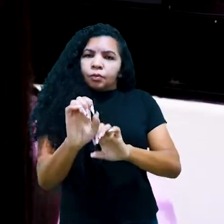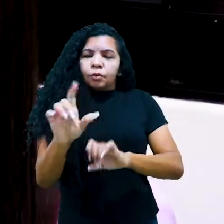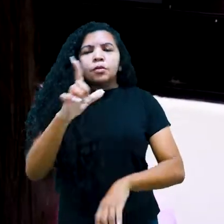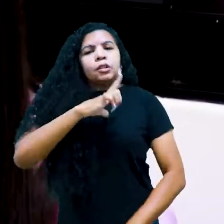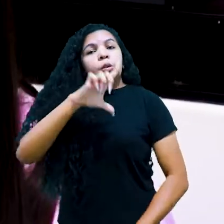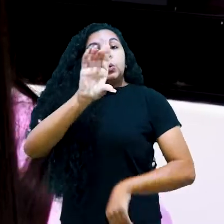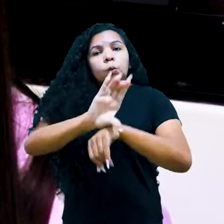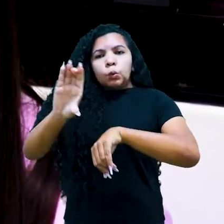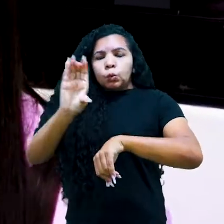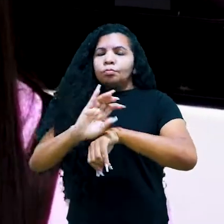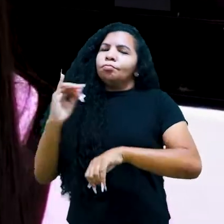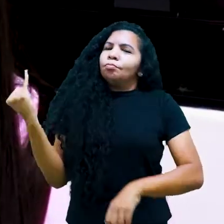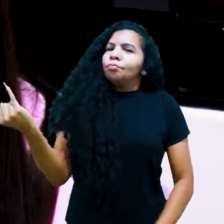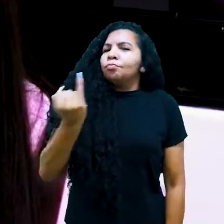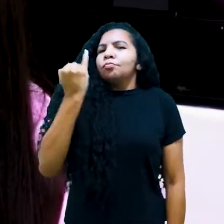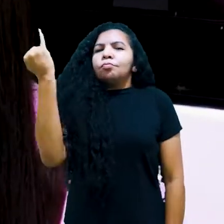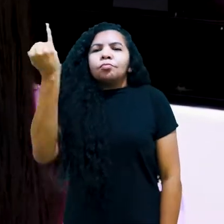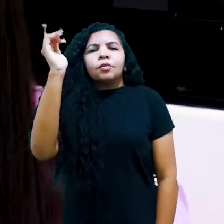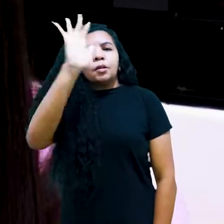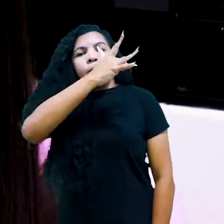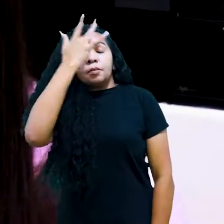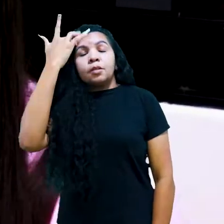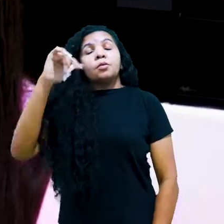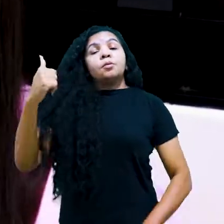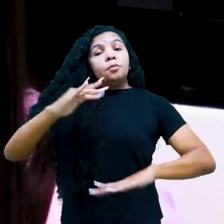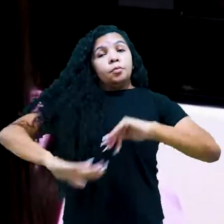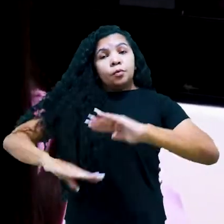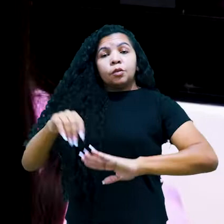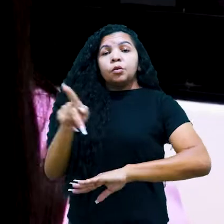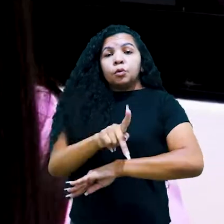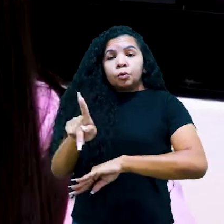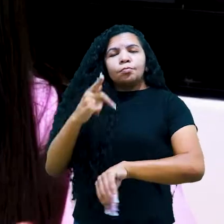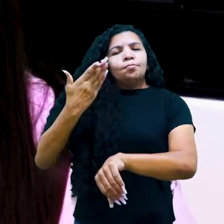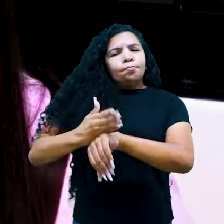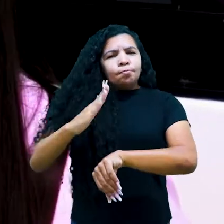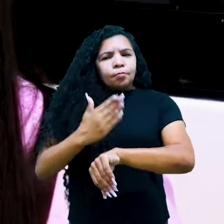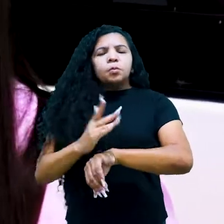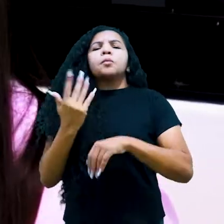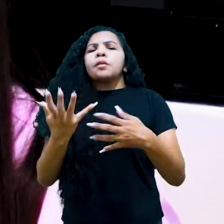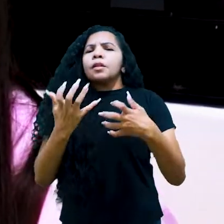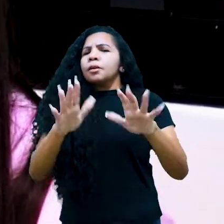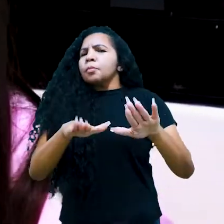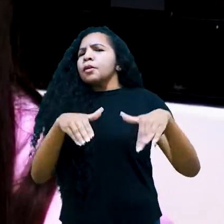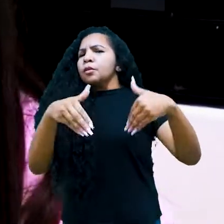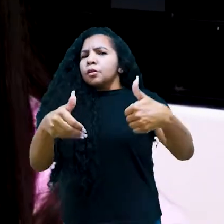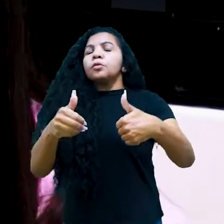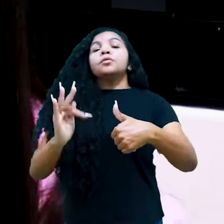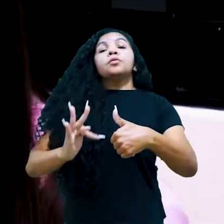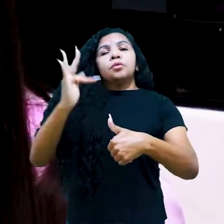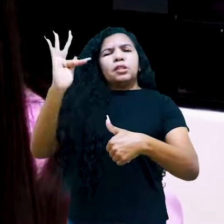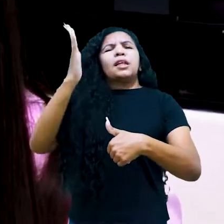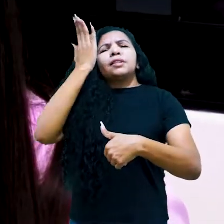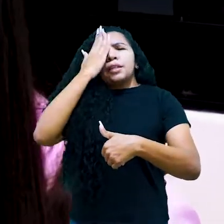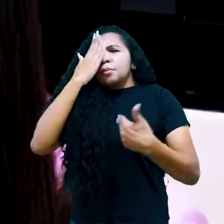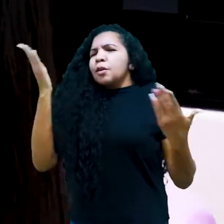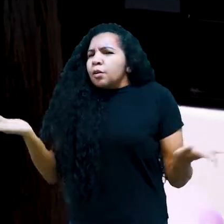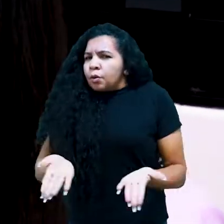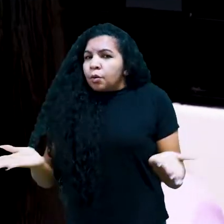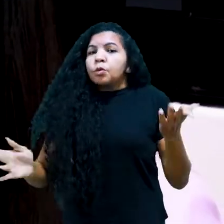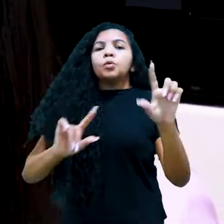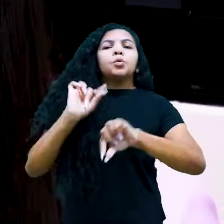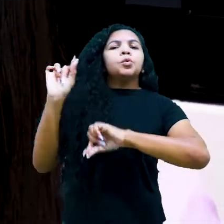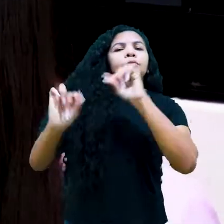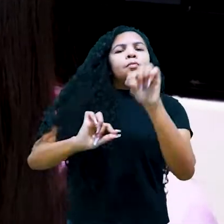psicologia e educação conexão cursos é importante para quem é professor para quem quer se capacitar para quem quer escola e ficar até porque a gente